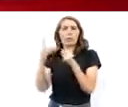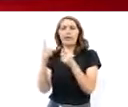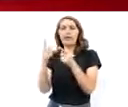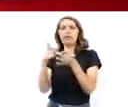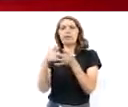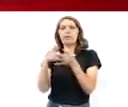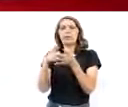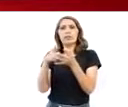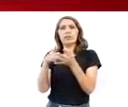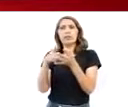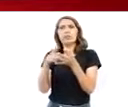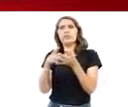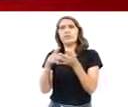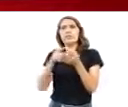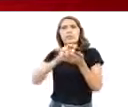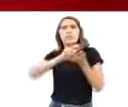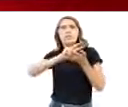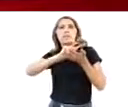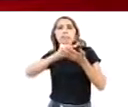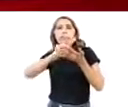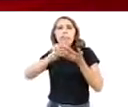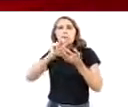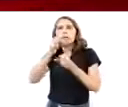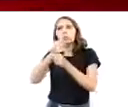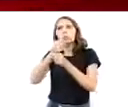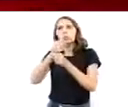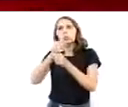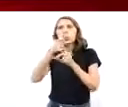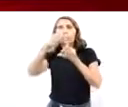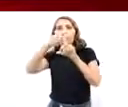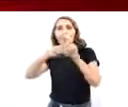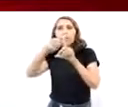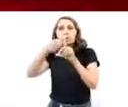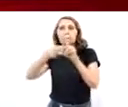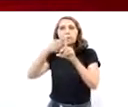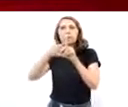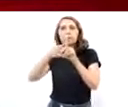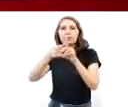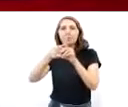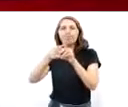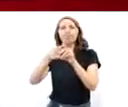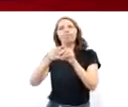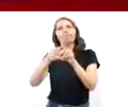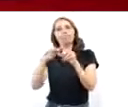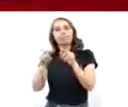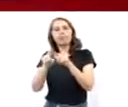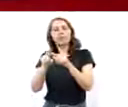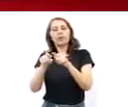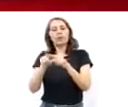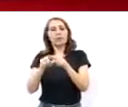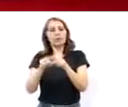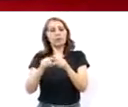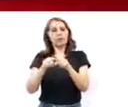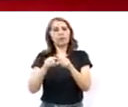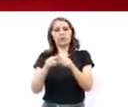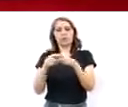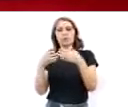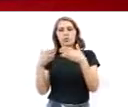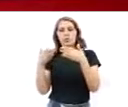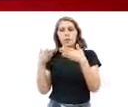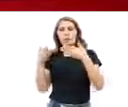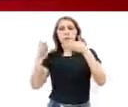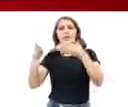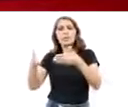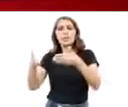vários dias, meses. E é tudo isso colocado dentro de uma vivência que nós tivemos